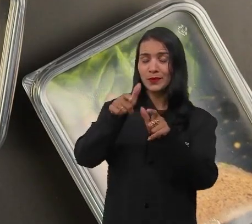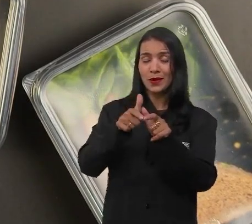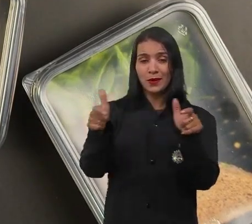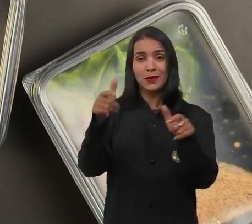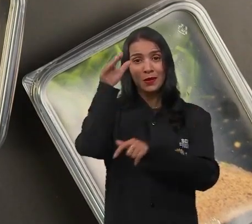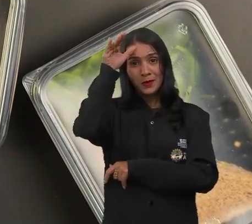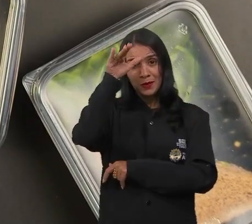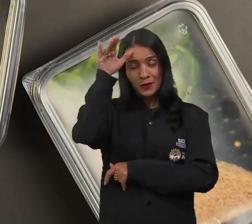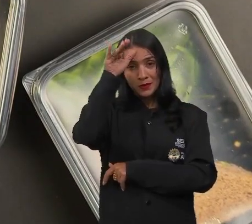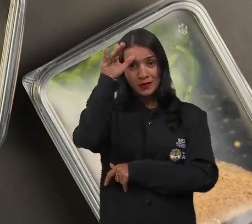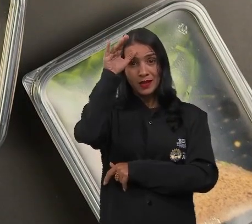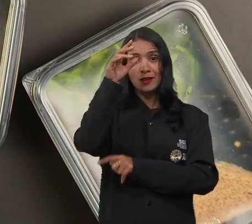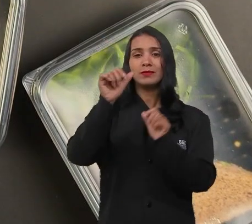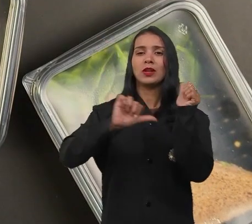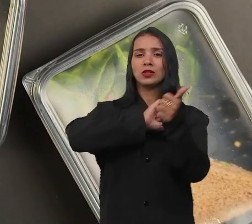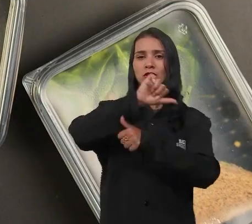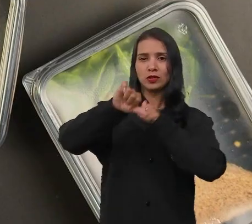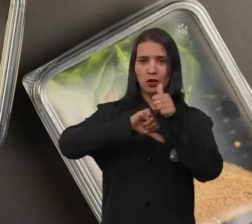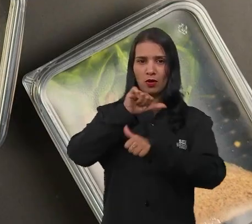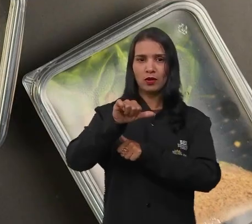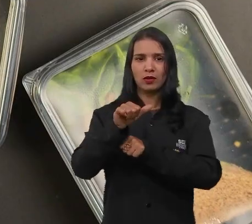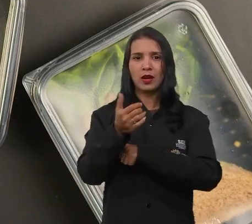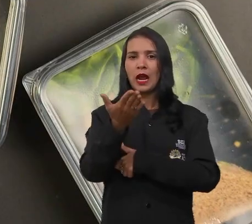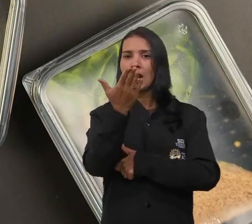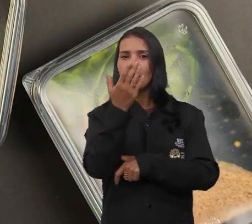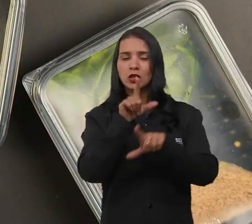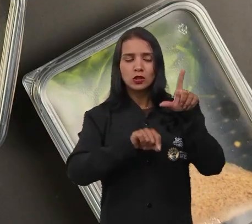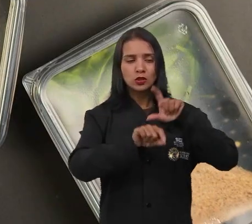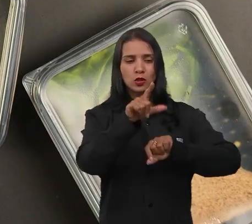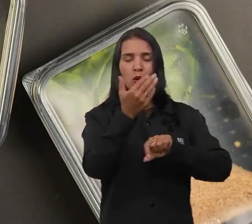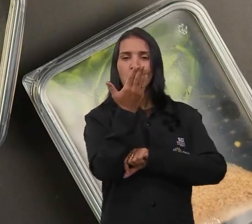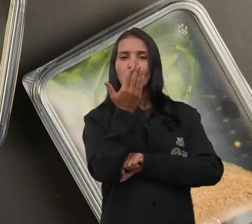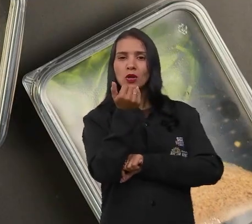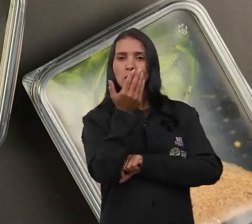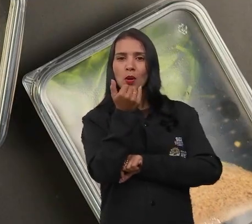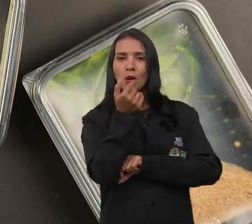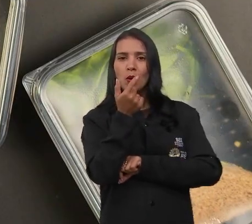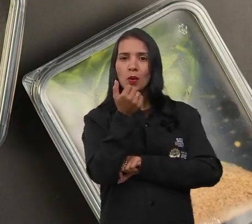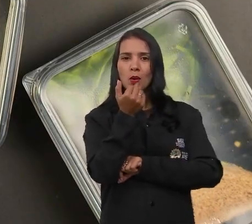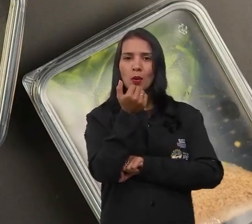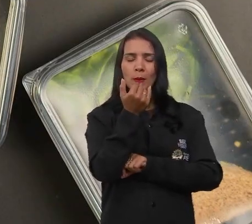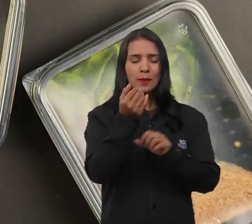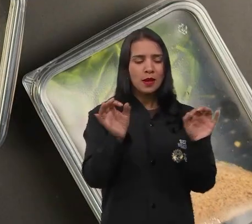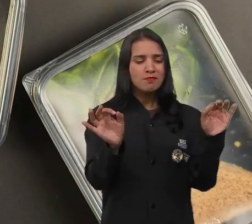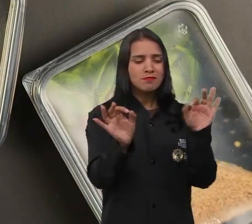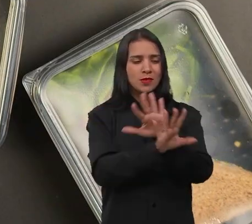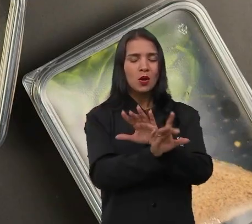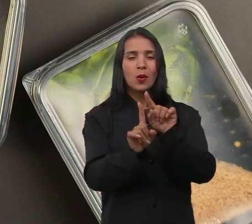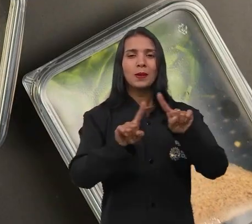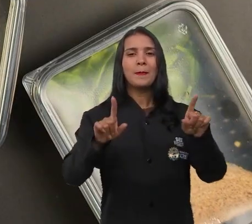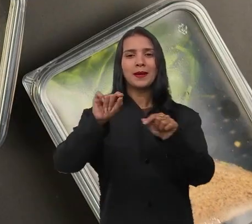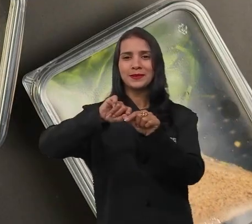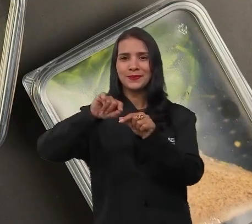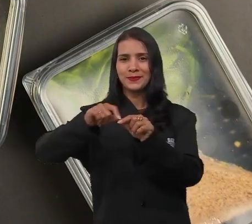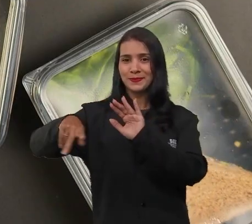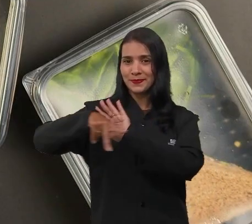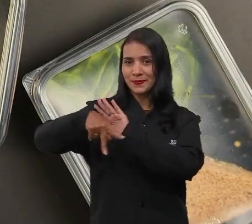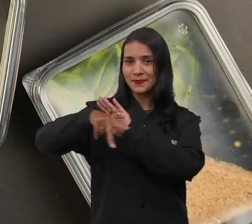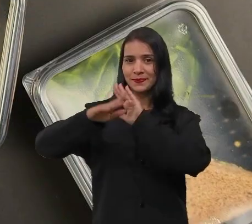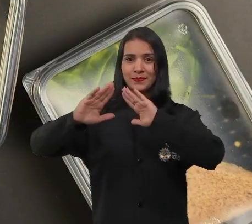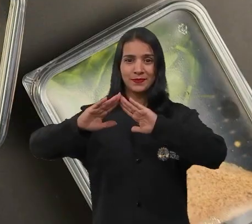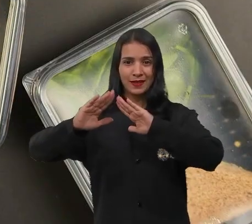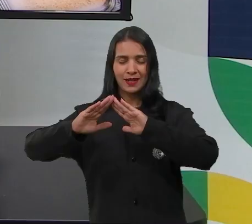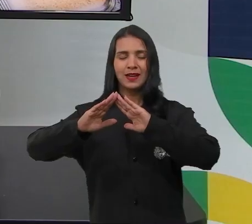ali comida pronta, né, faz essas marmitinhas com a comida feitinha em casa, né? Então, esse daí é o